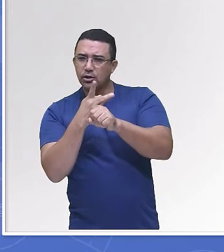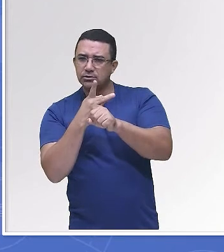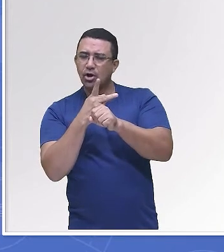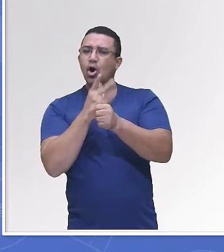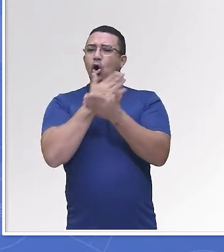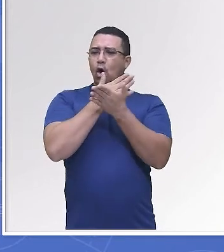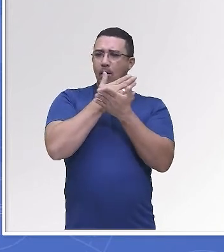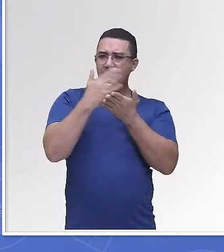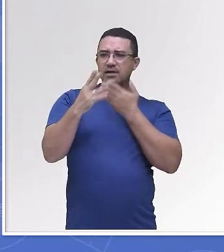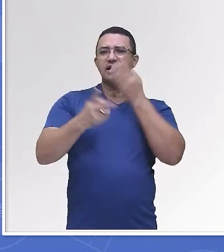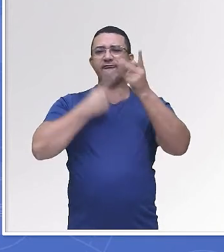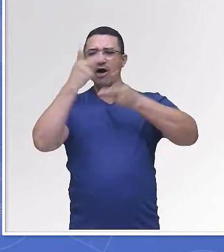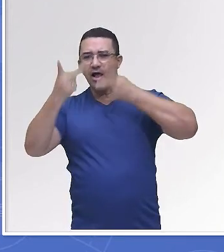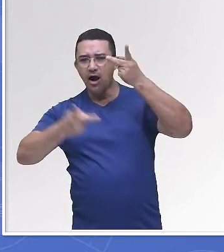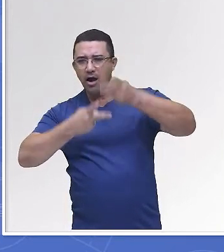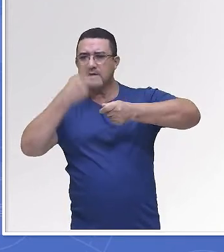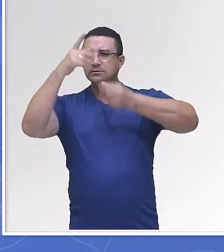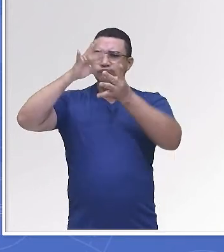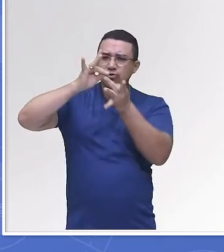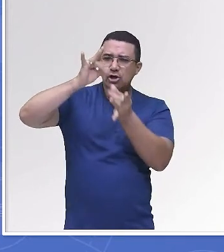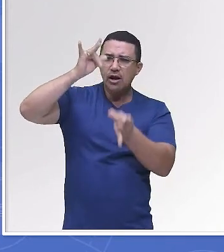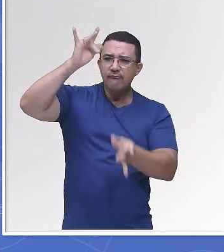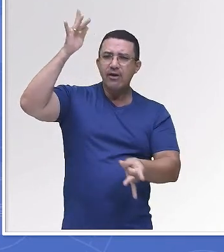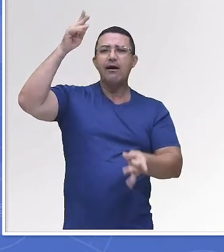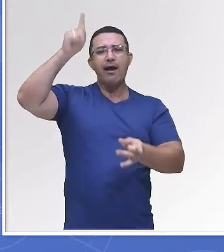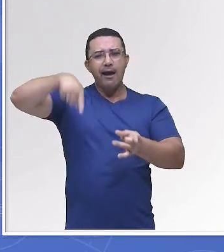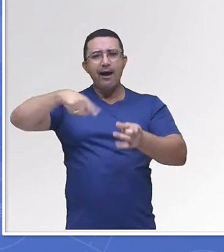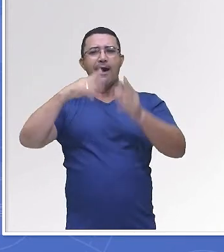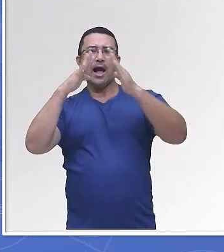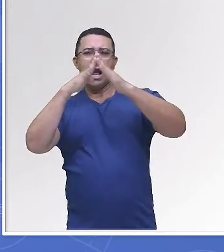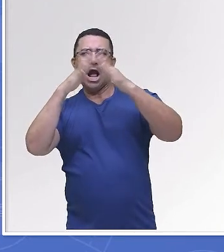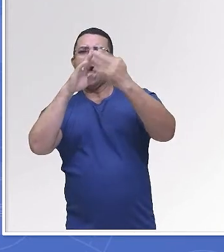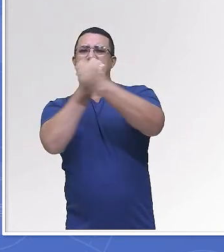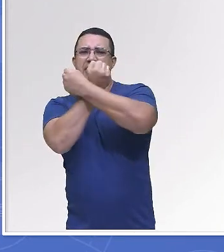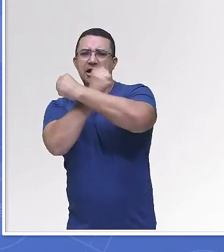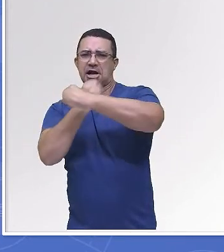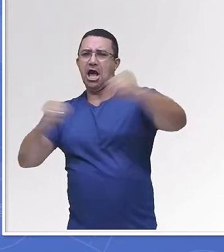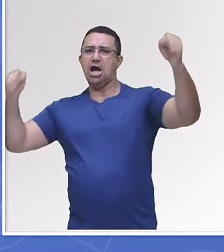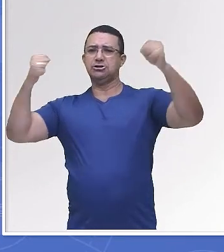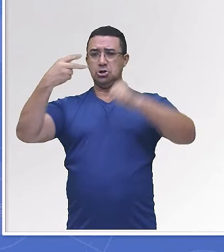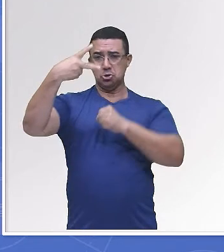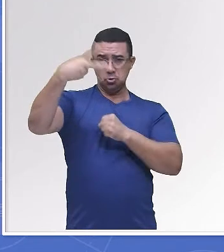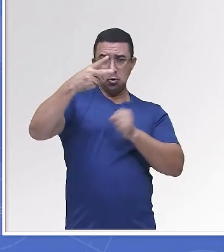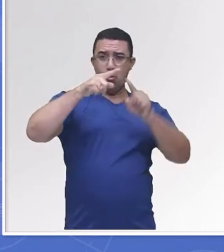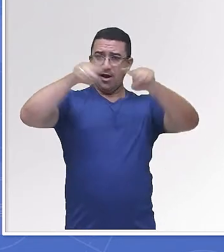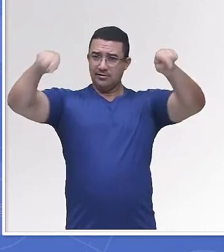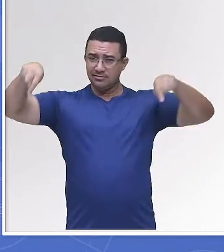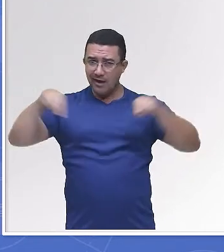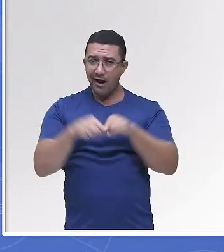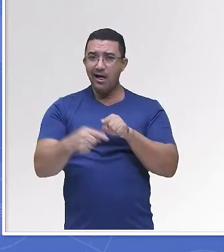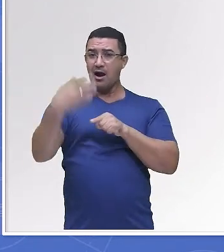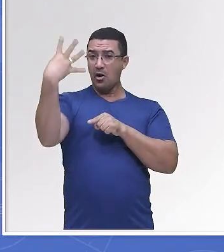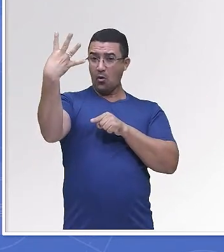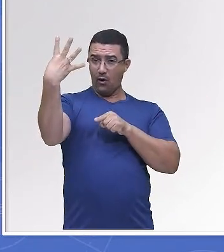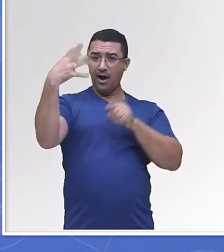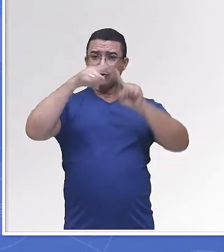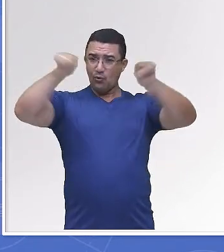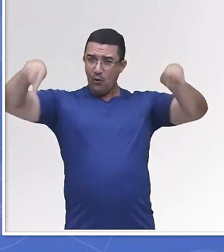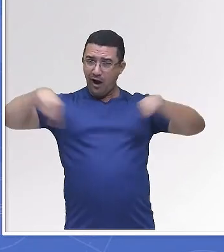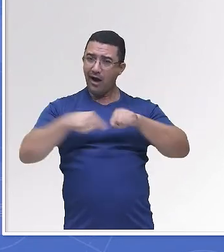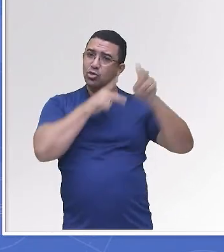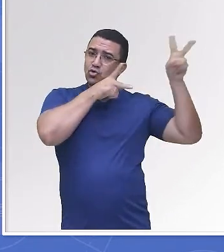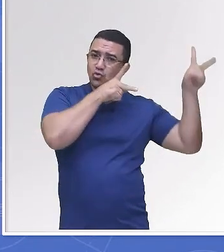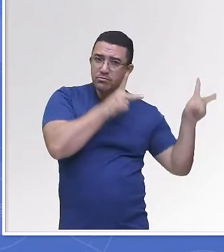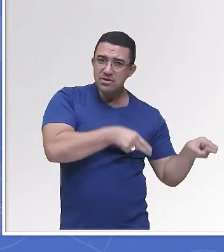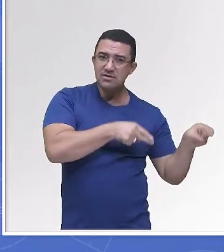dessa casa. E aí ele diz, ela era bastante grande, 2 salas, 4 quartos, 2 banheiros e um pequeno